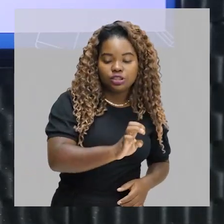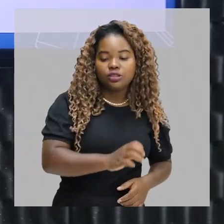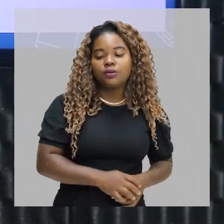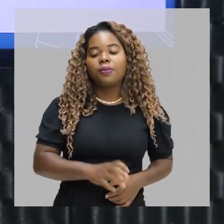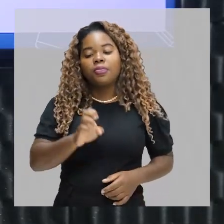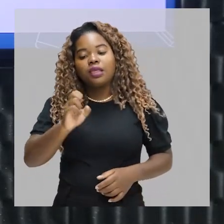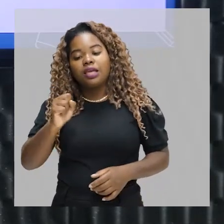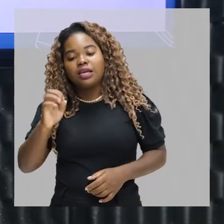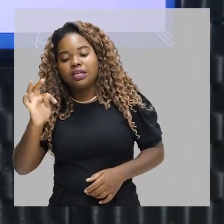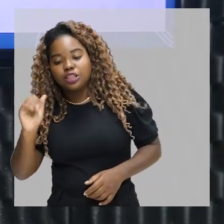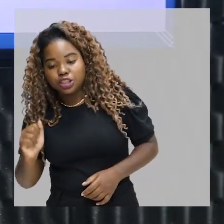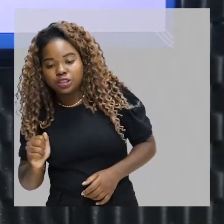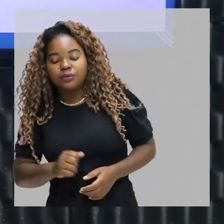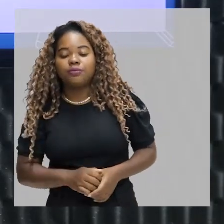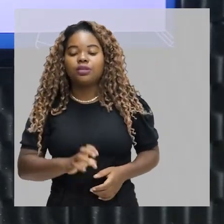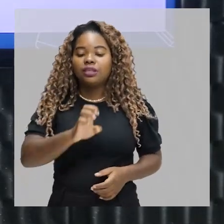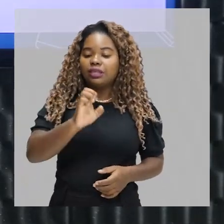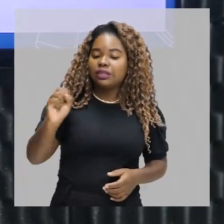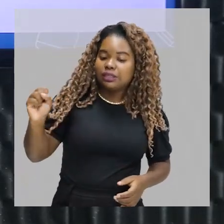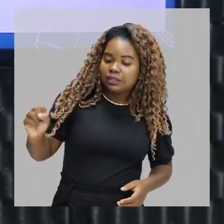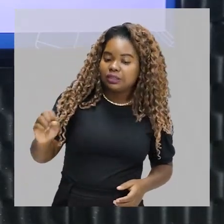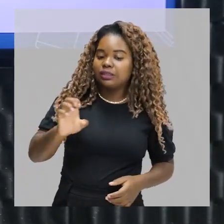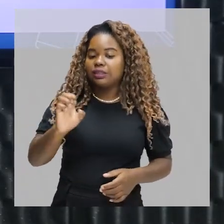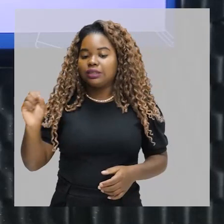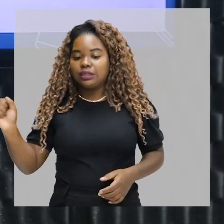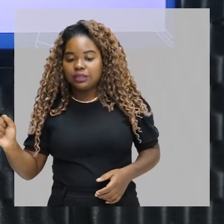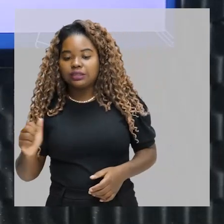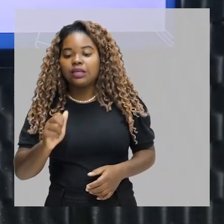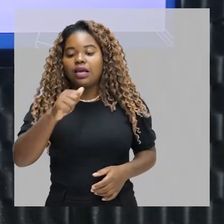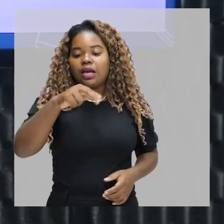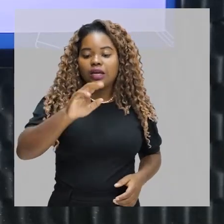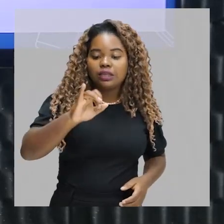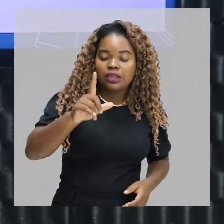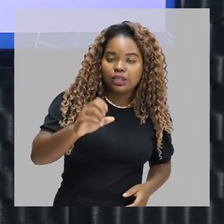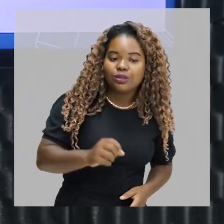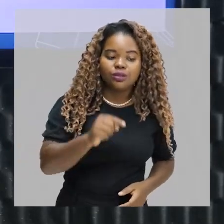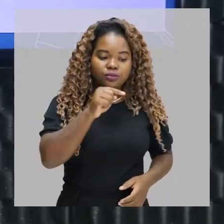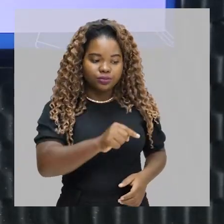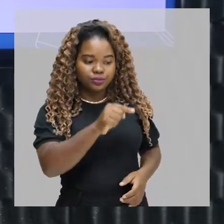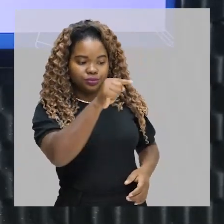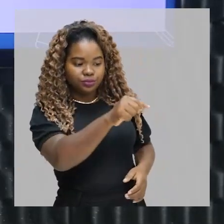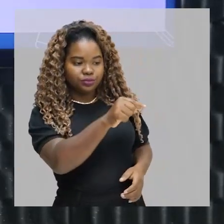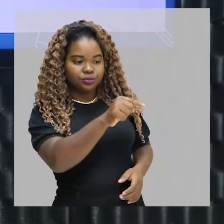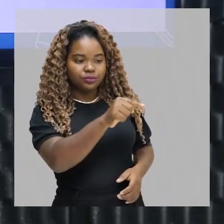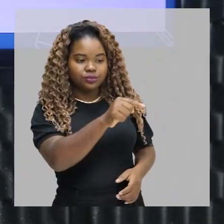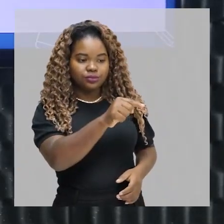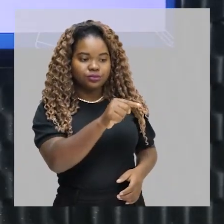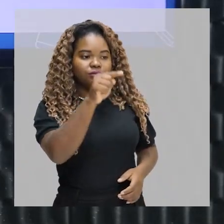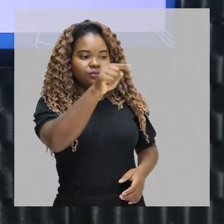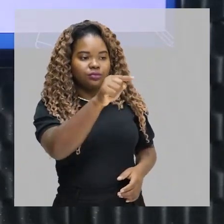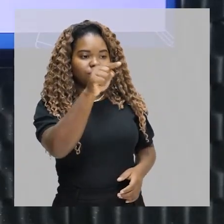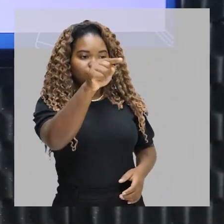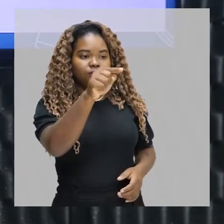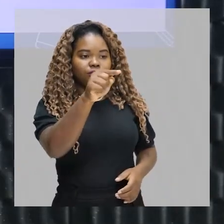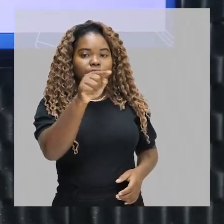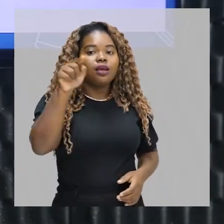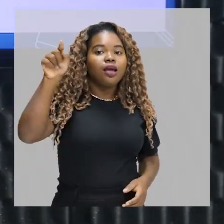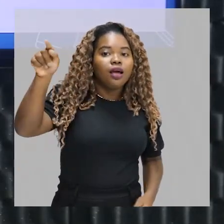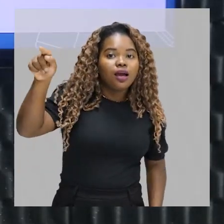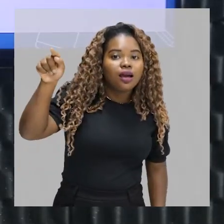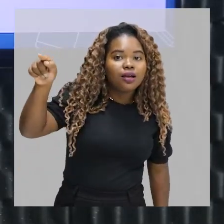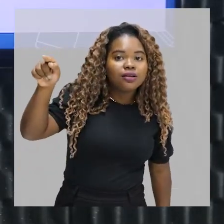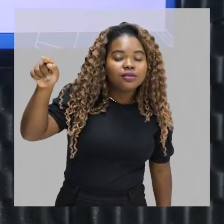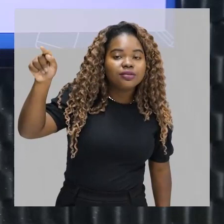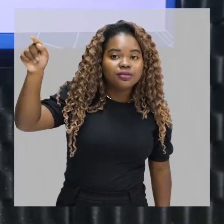Esse, essa, isso. Aquele, aquela, aquilo. Então, todas essas palavras em português e em inglês se